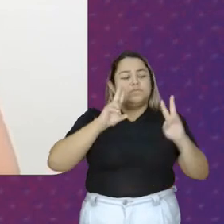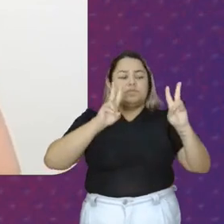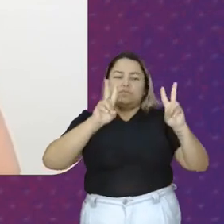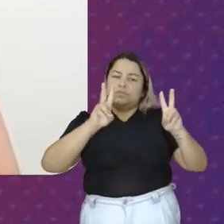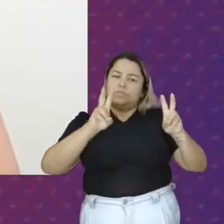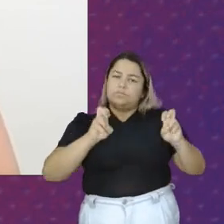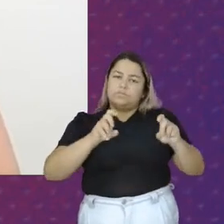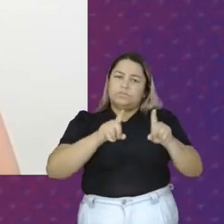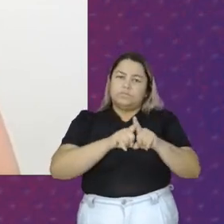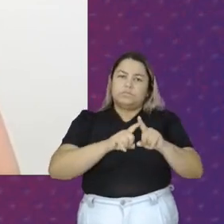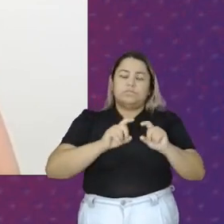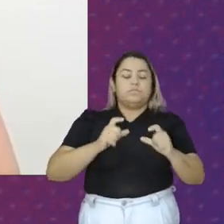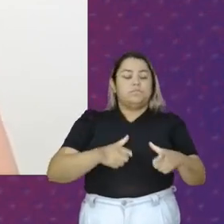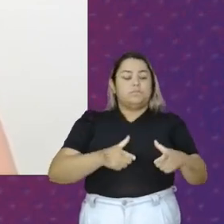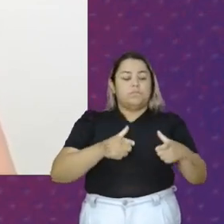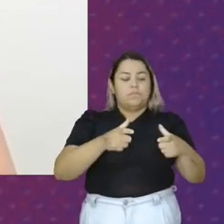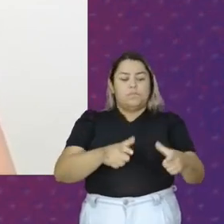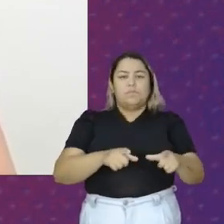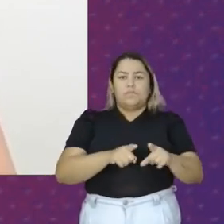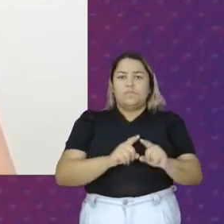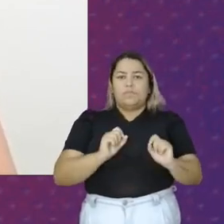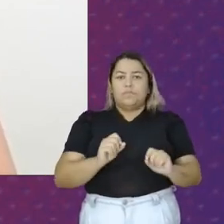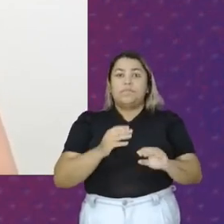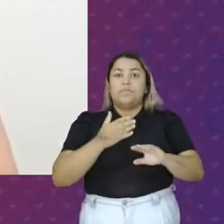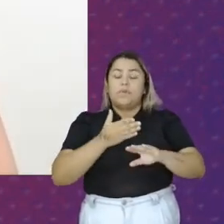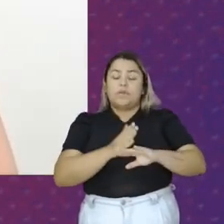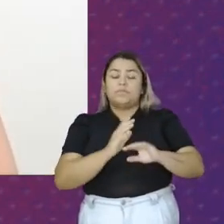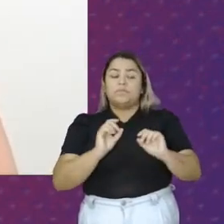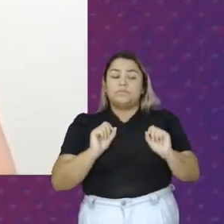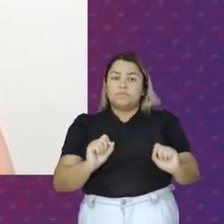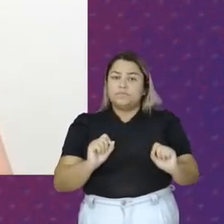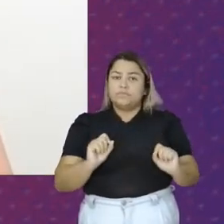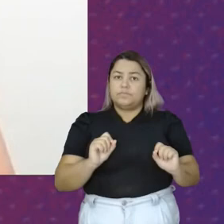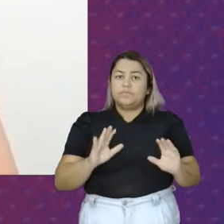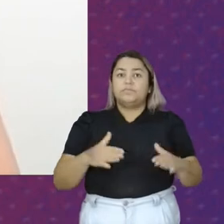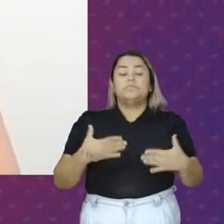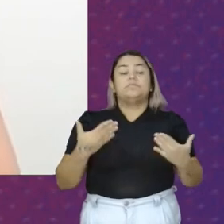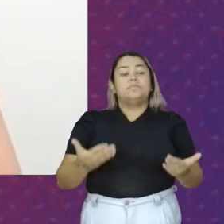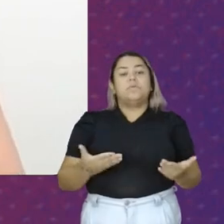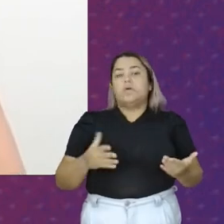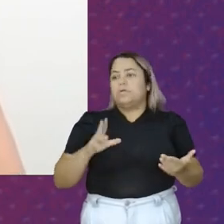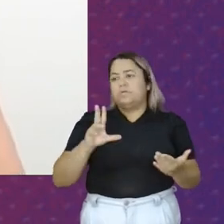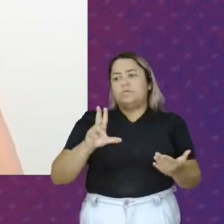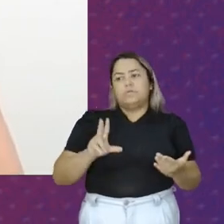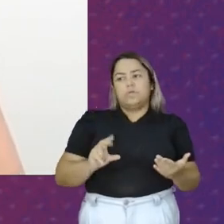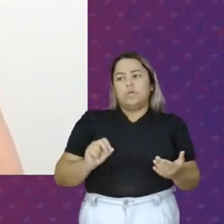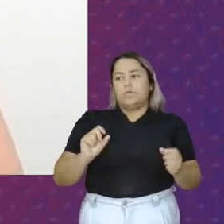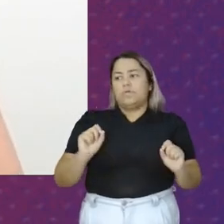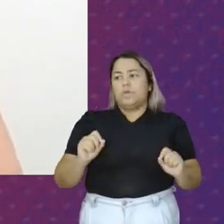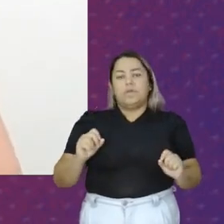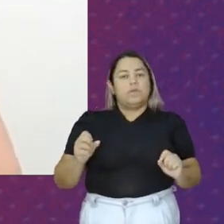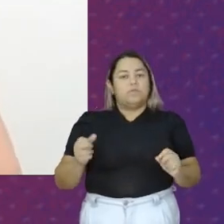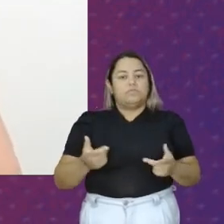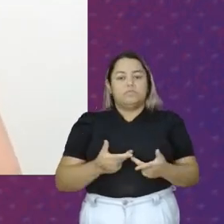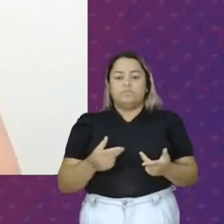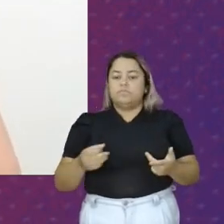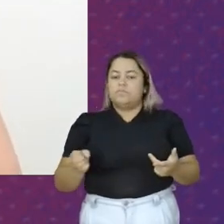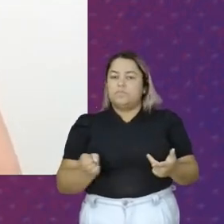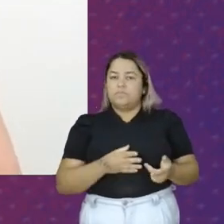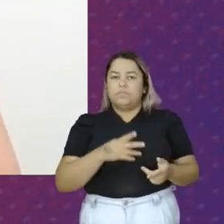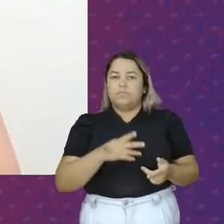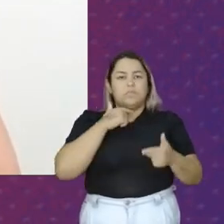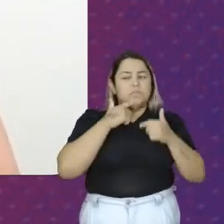sobre esse lugar do capacitismo, né? Então, não é novidade para